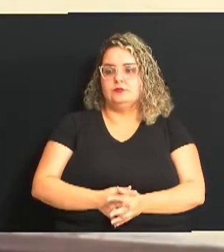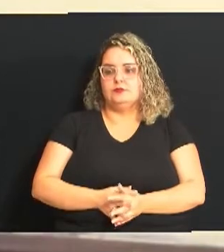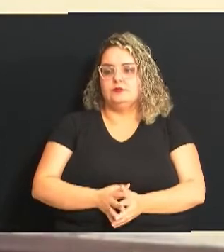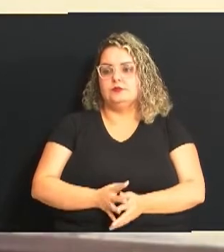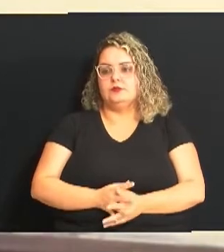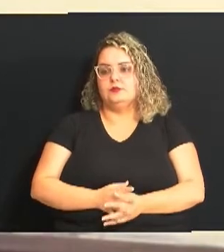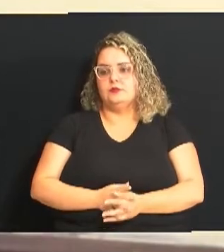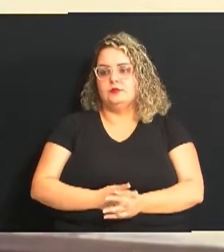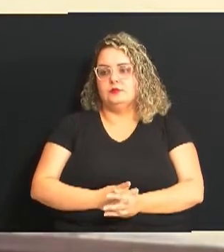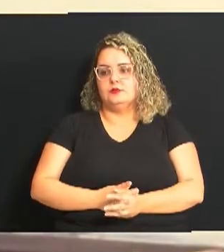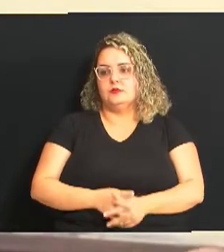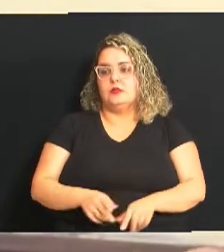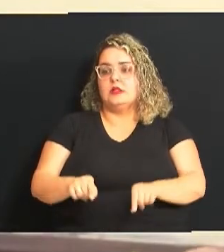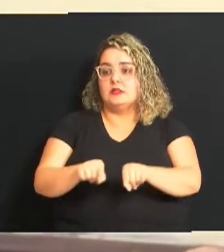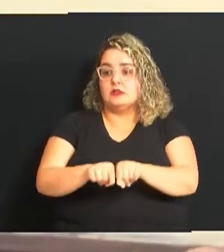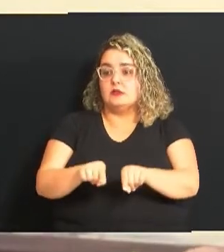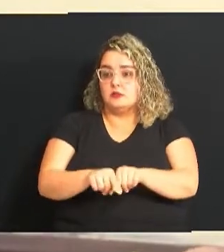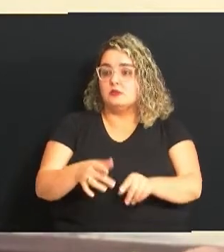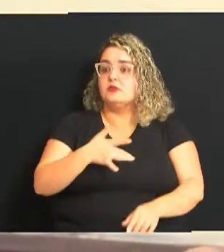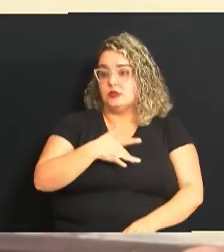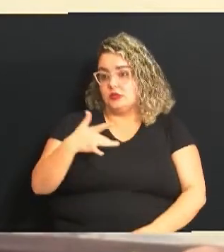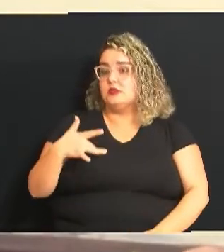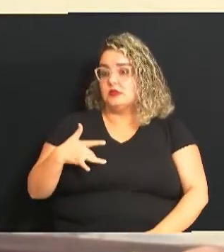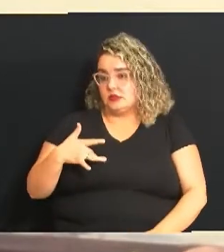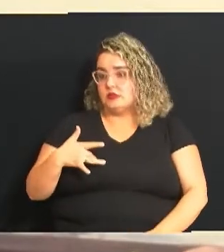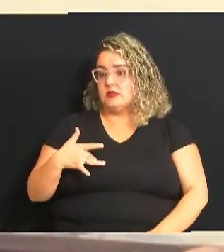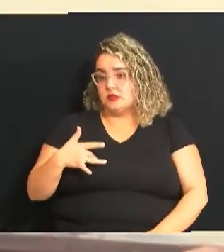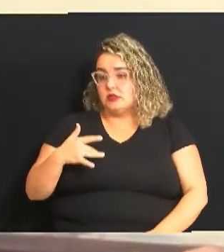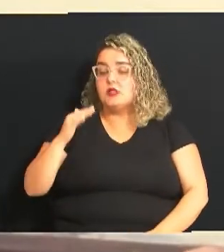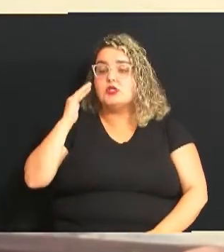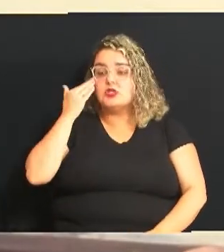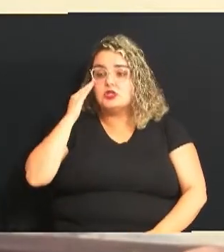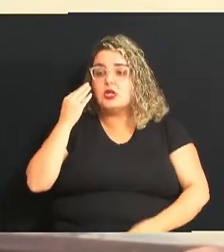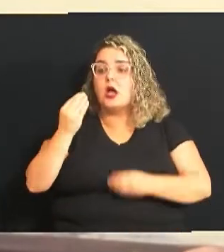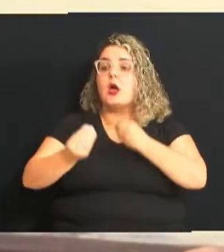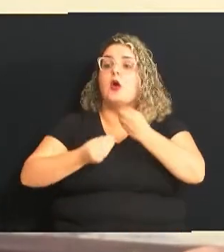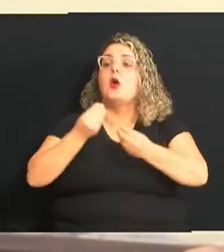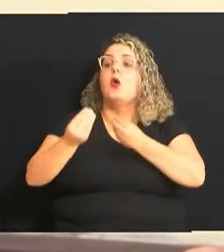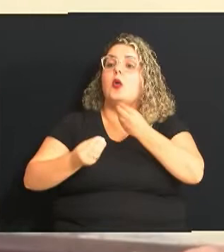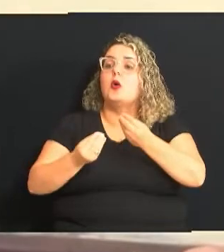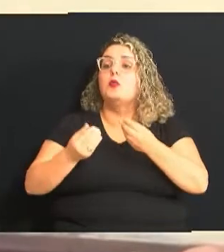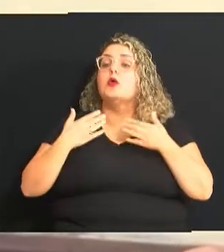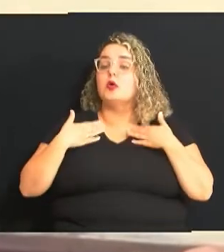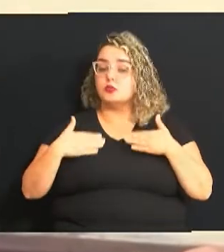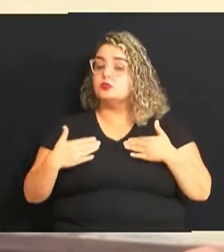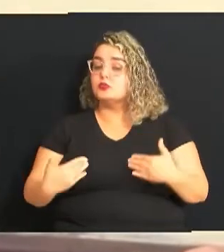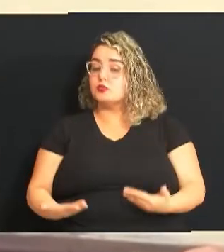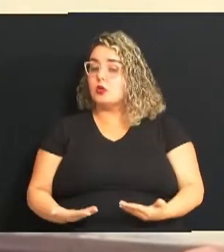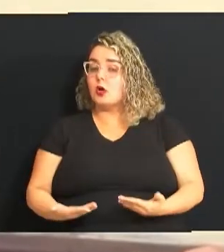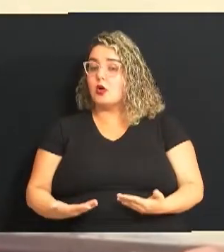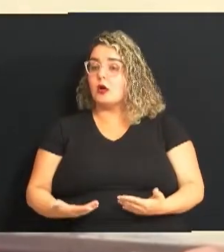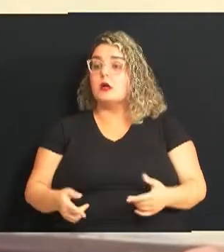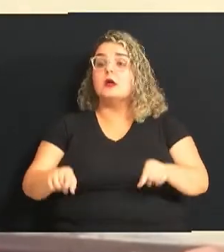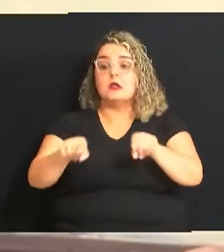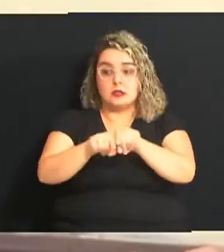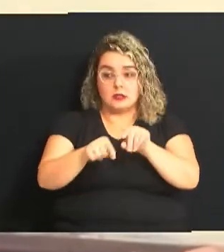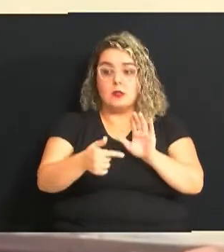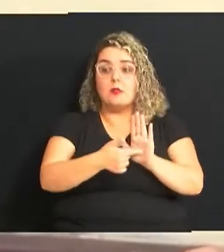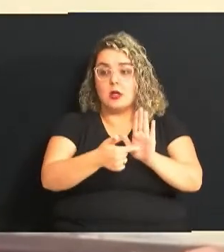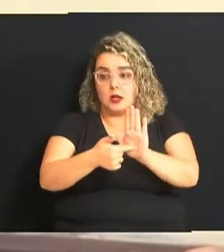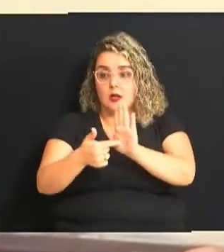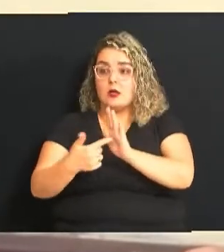educacional, mas pela parte também de saúde, de entender como que é o nosso corpo, que isso também mostra